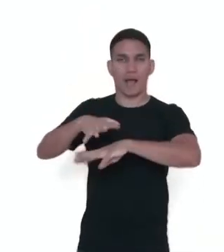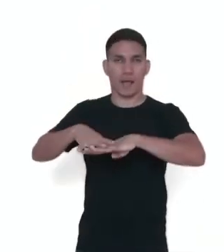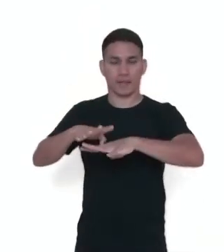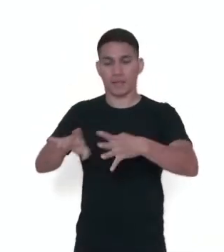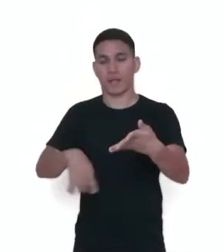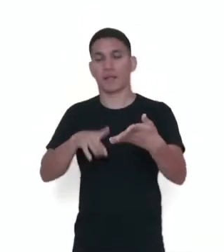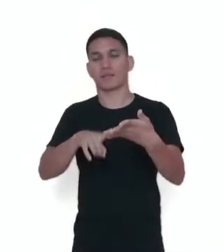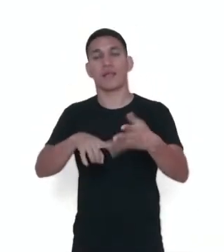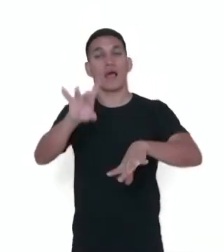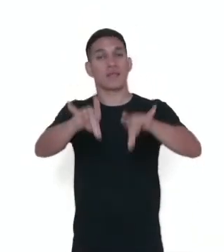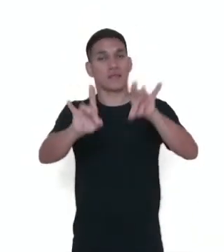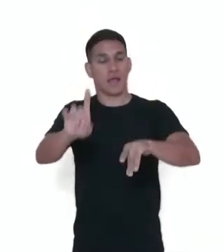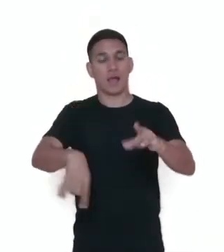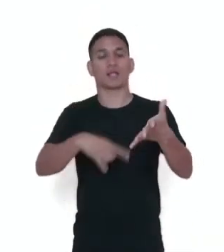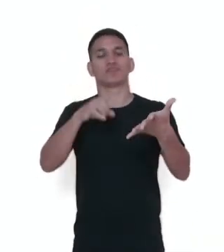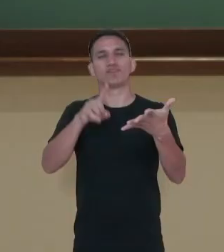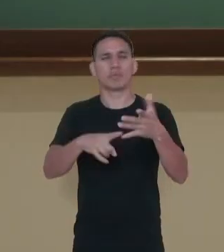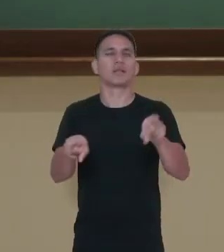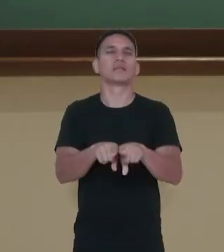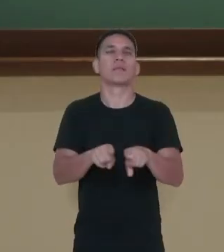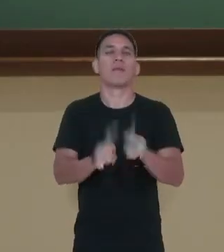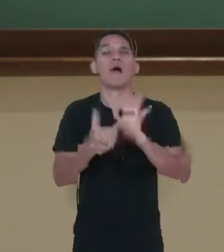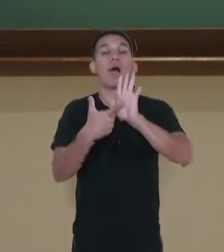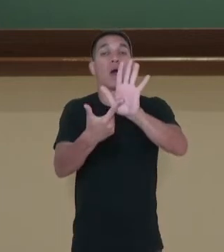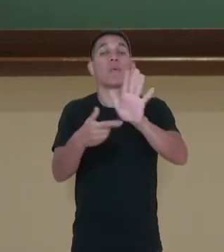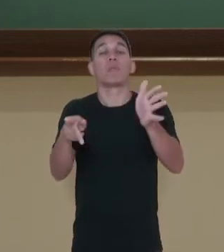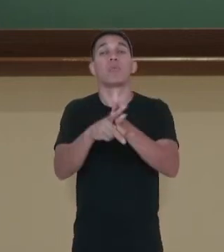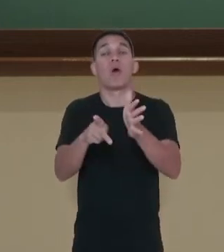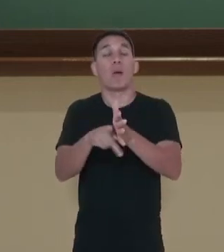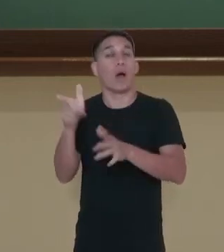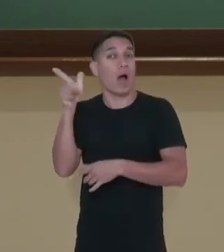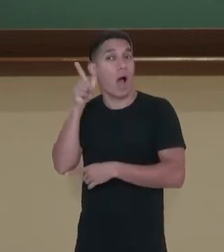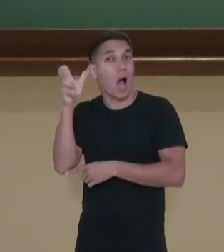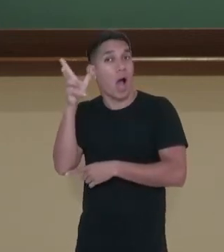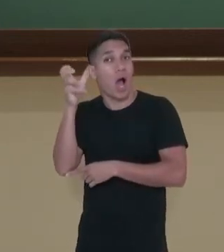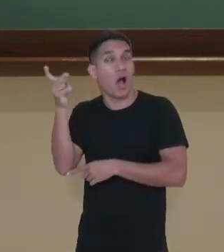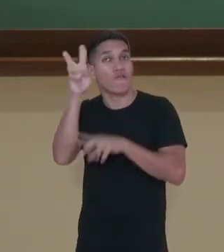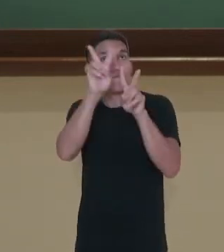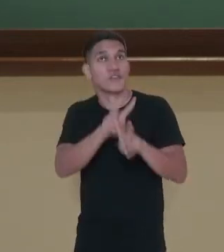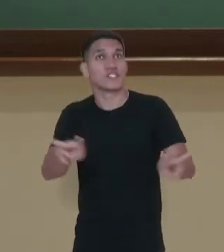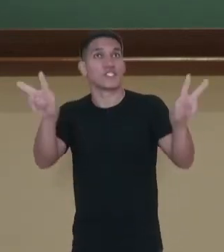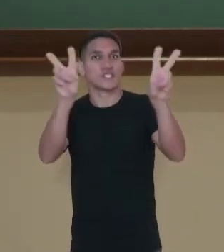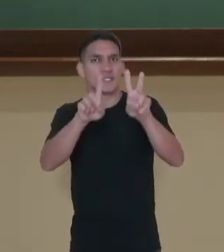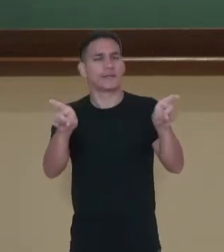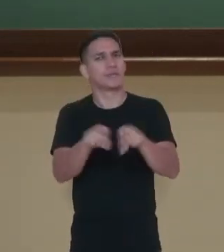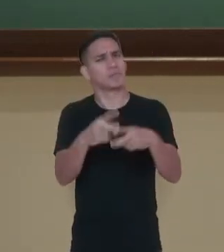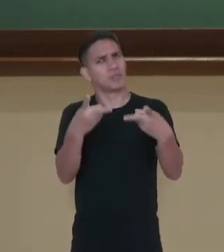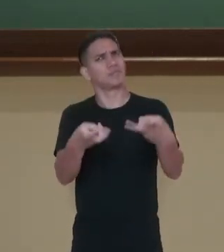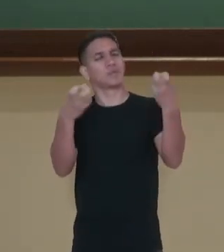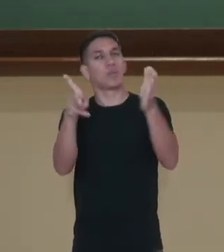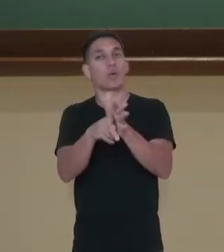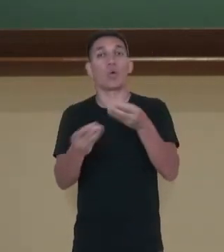a representação audiovisual. Olha como a ideia de produção